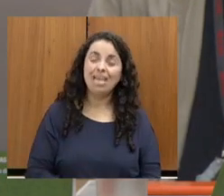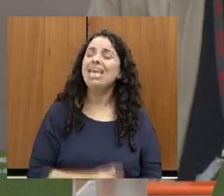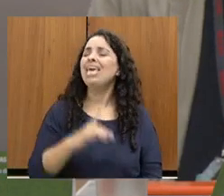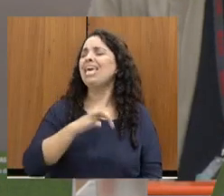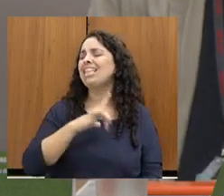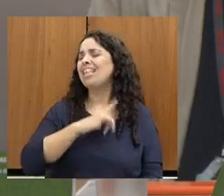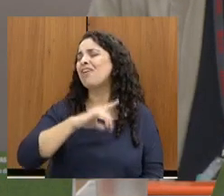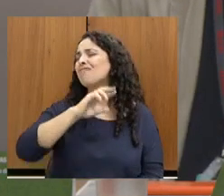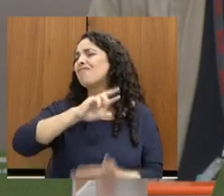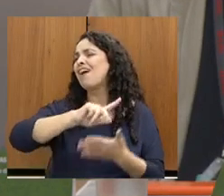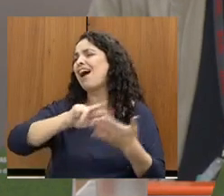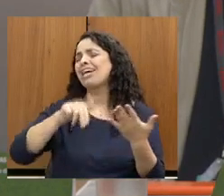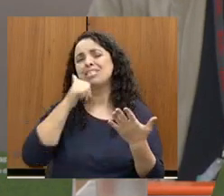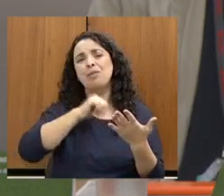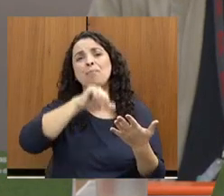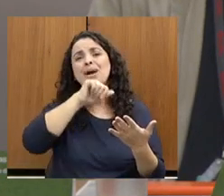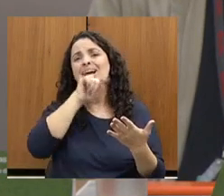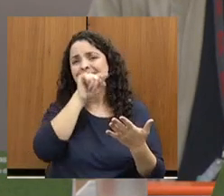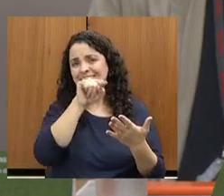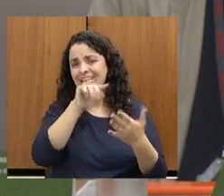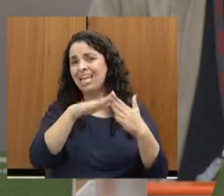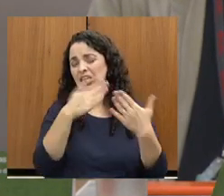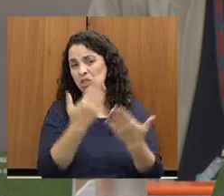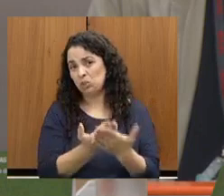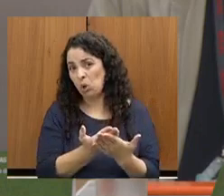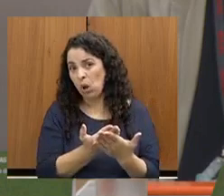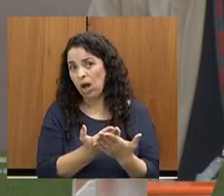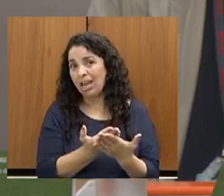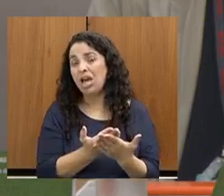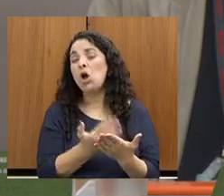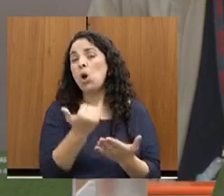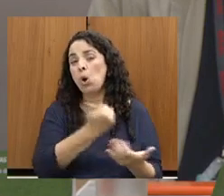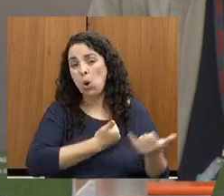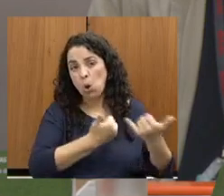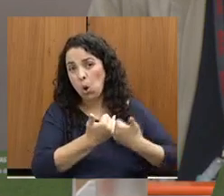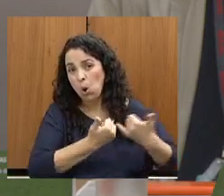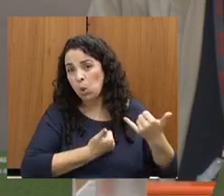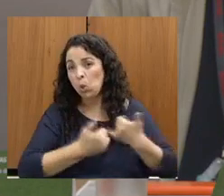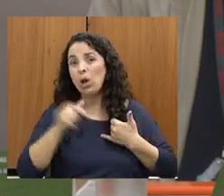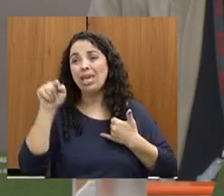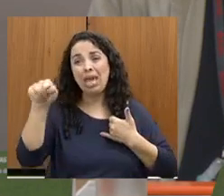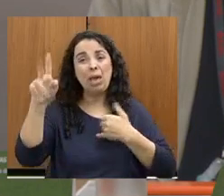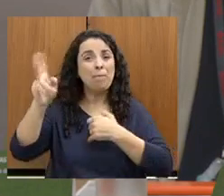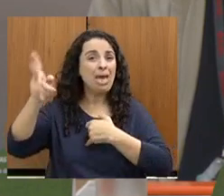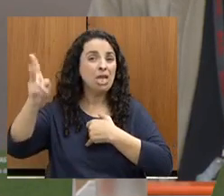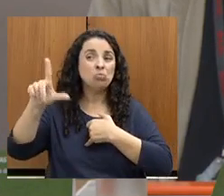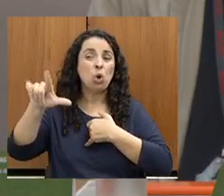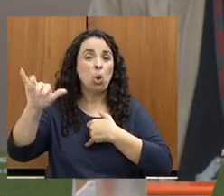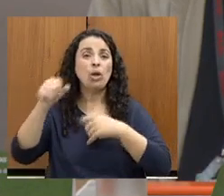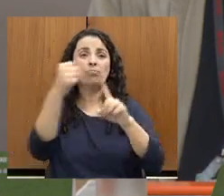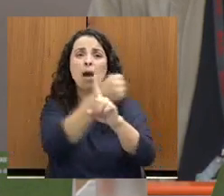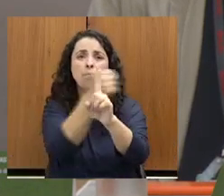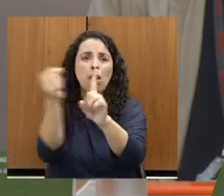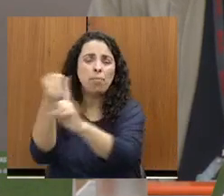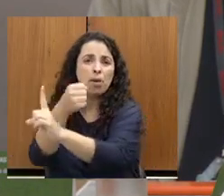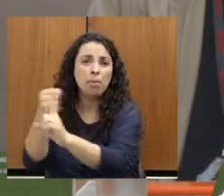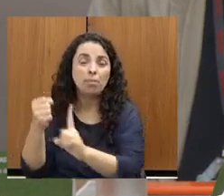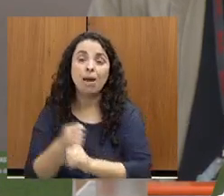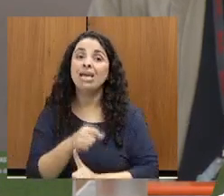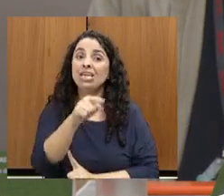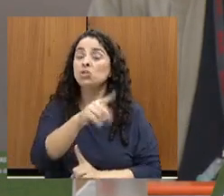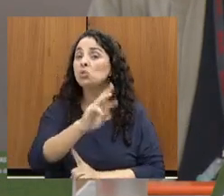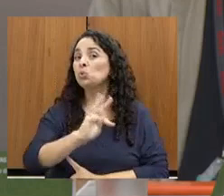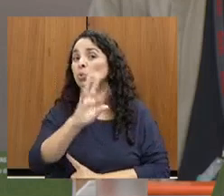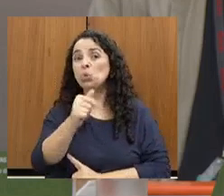sobre ter apanhado do mesmo aluno, do Lucas. Todos já estão impressos e vão ser entregues à polícia.